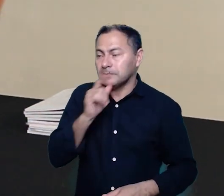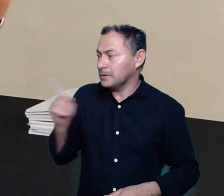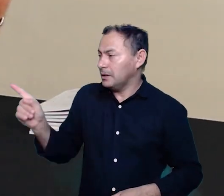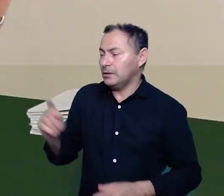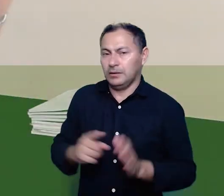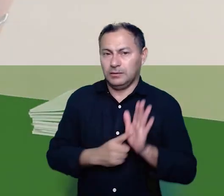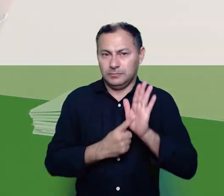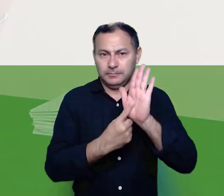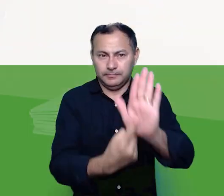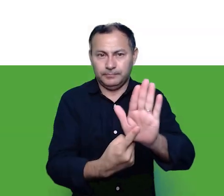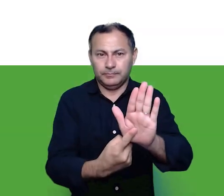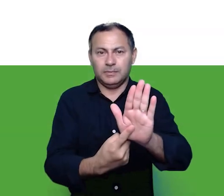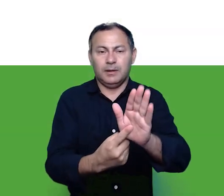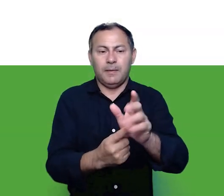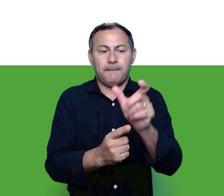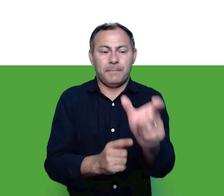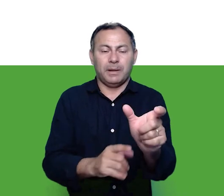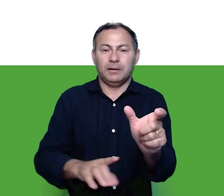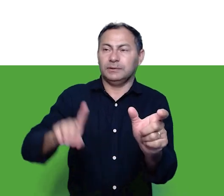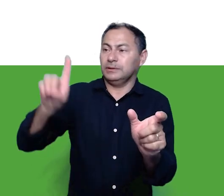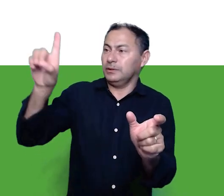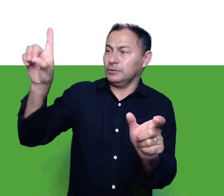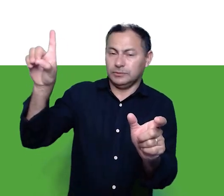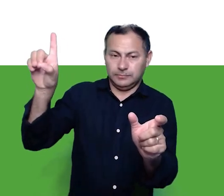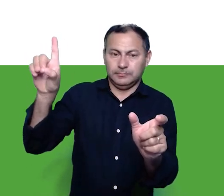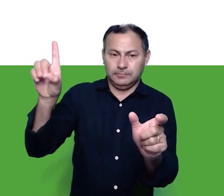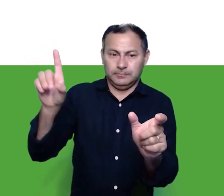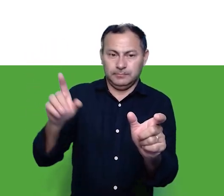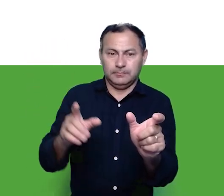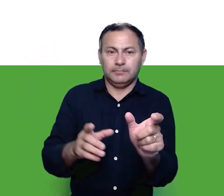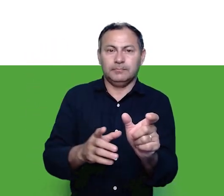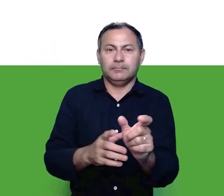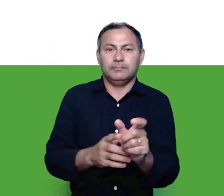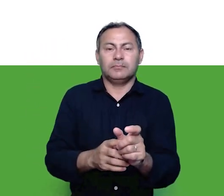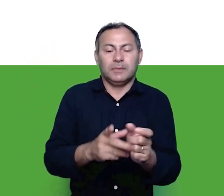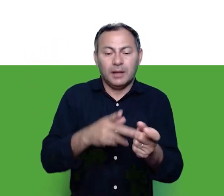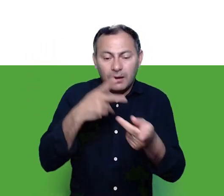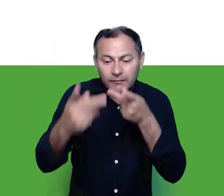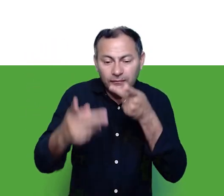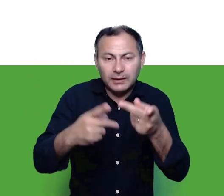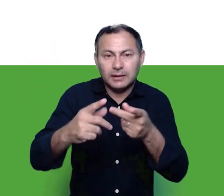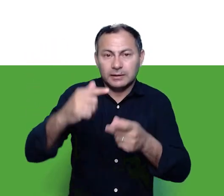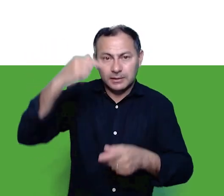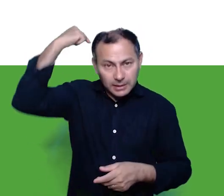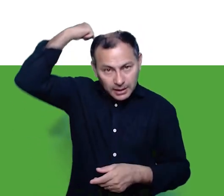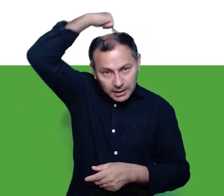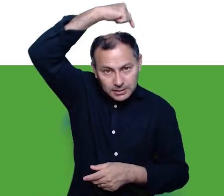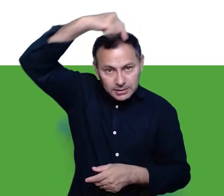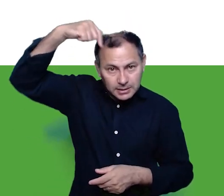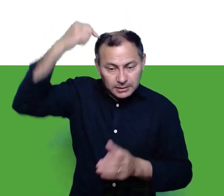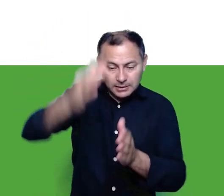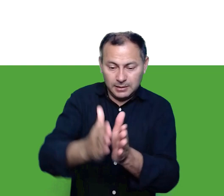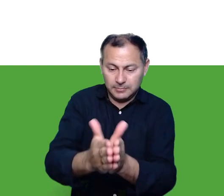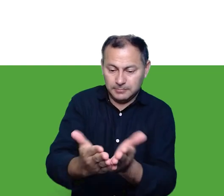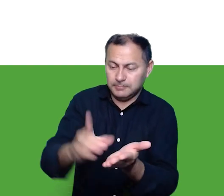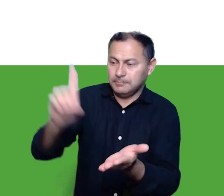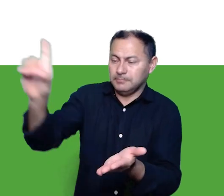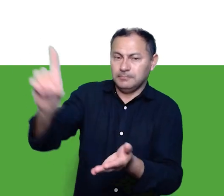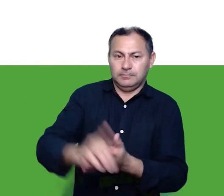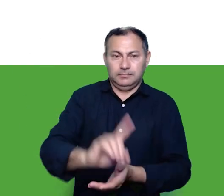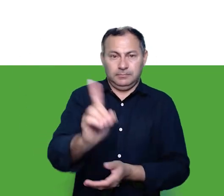exemplar, a revelação como palavra de Deus, e está a falar da Sagrada